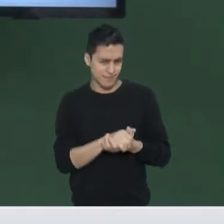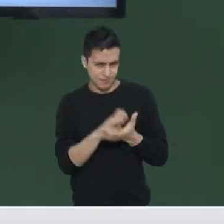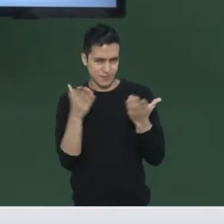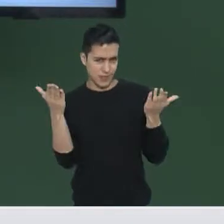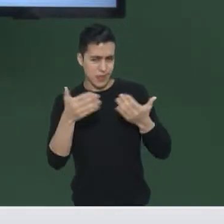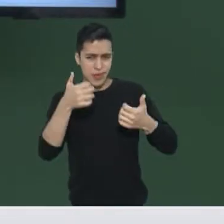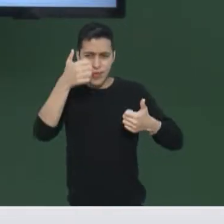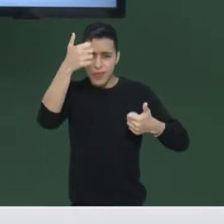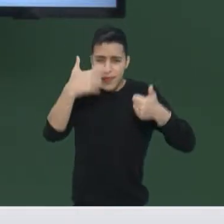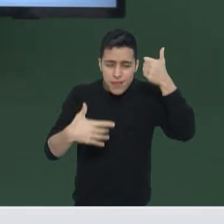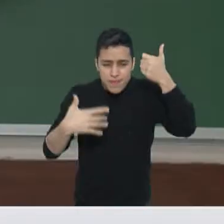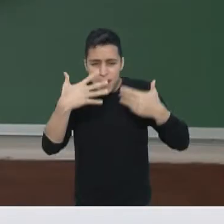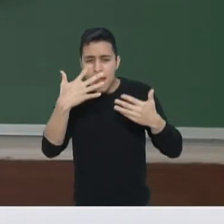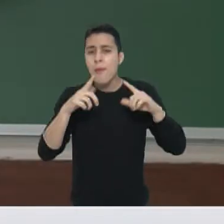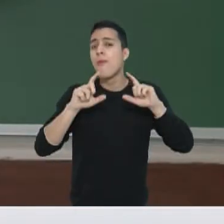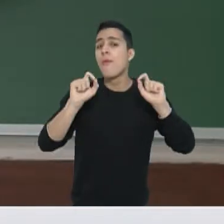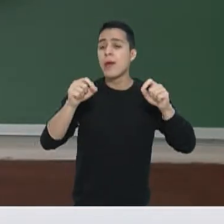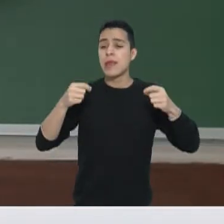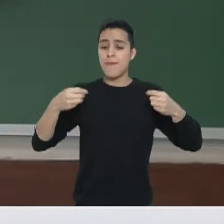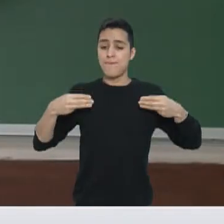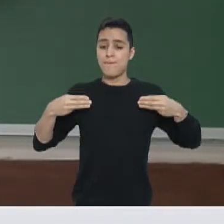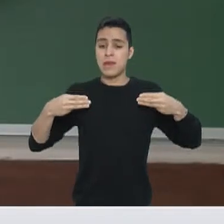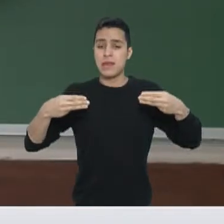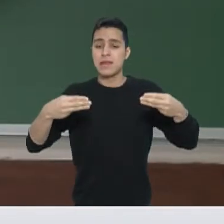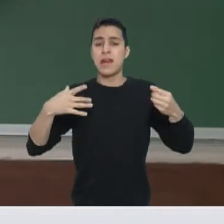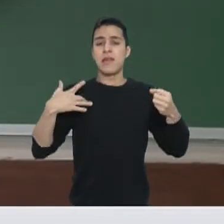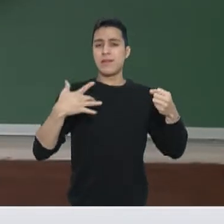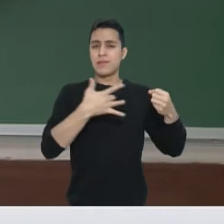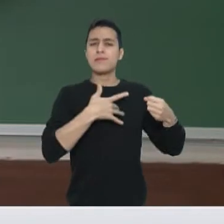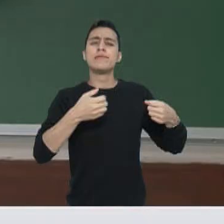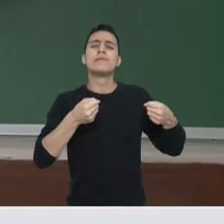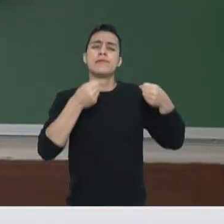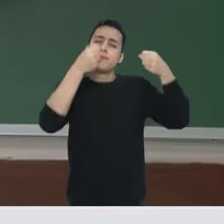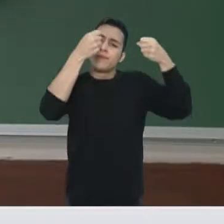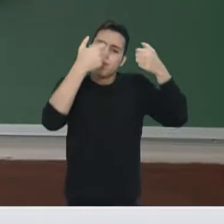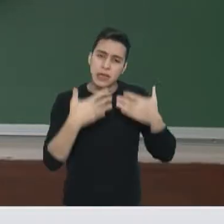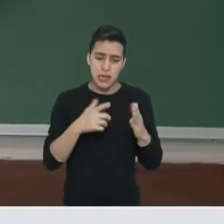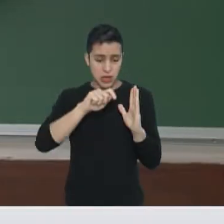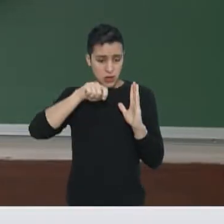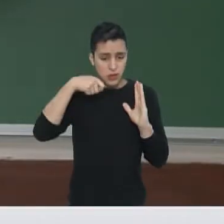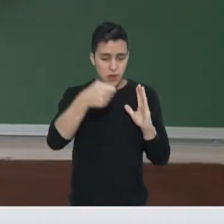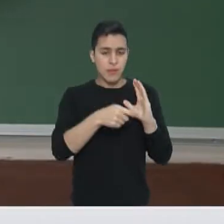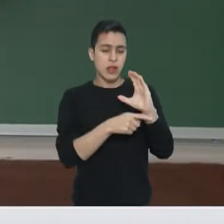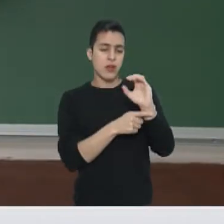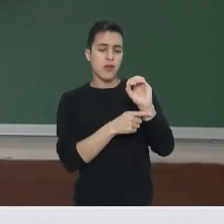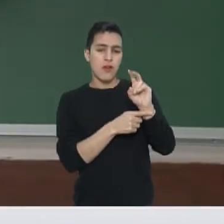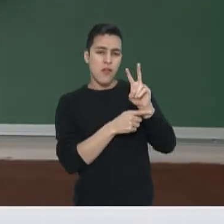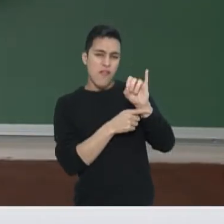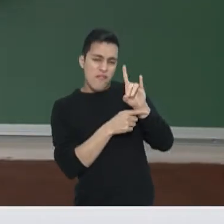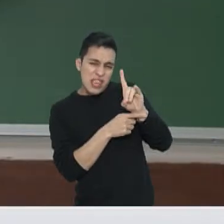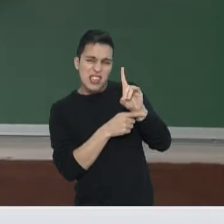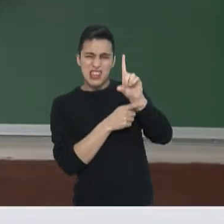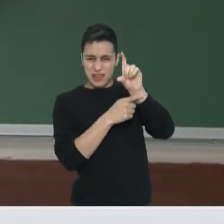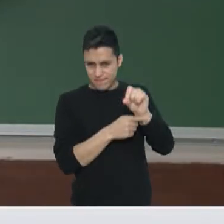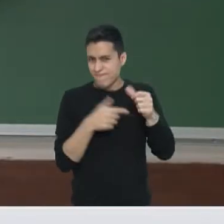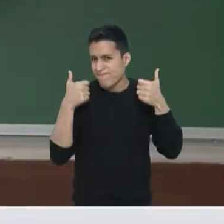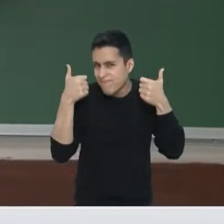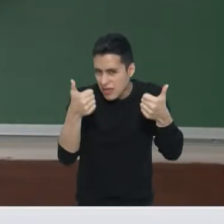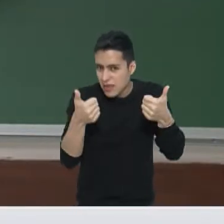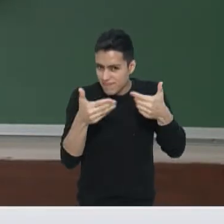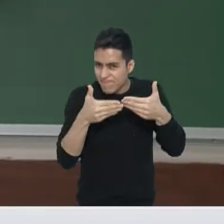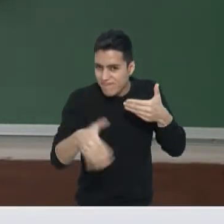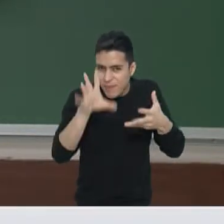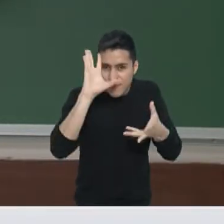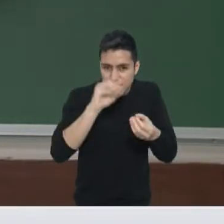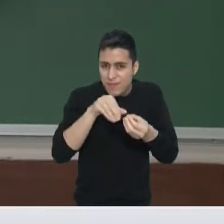um pouquinho sobre o que o Ministério da Saúde fala pra gente sobre o Covid-19. Vamos lá? Vamos entender um